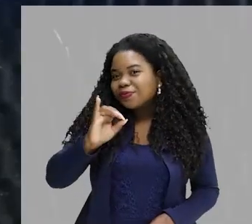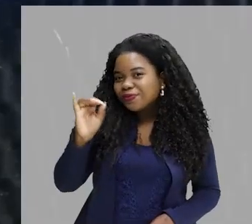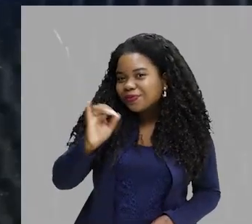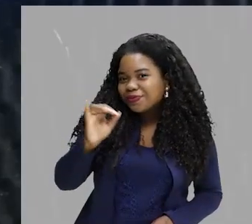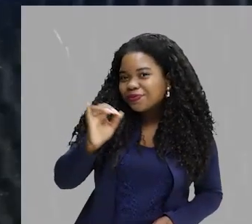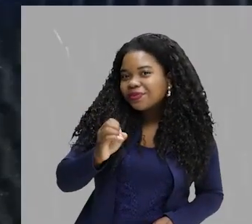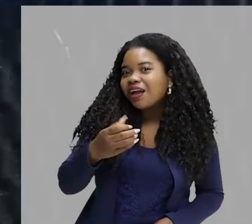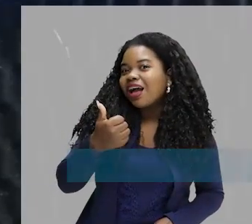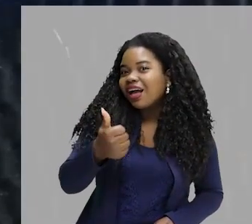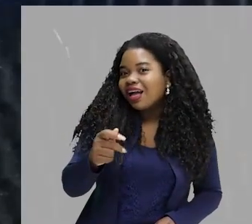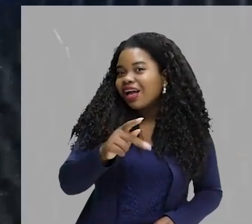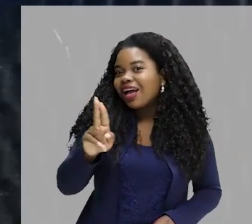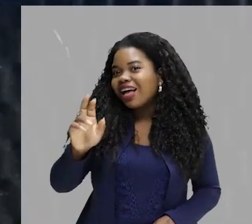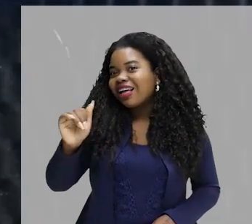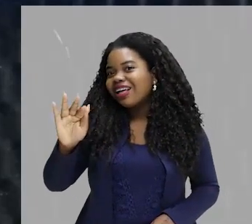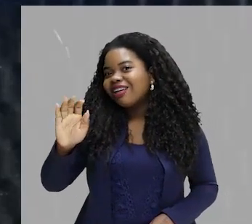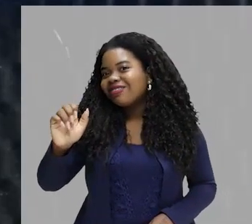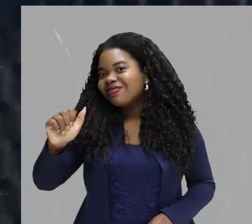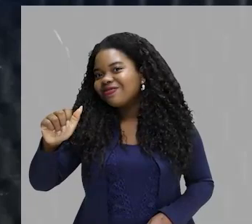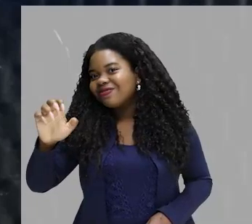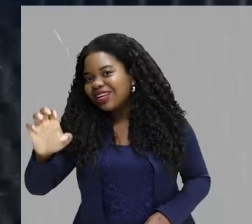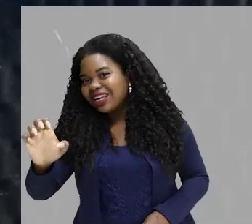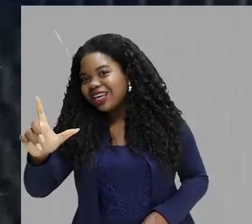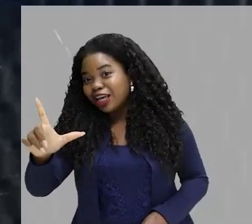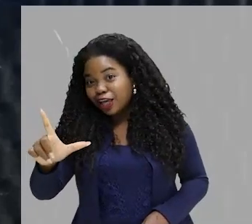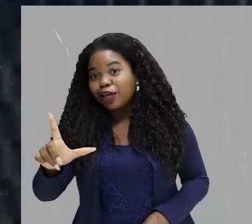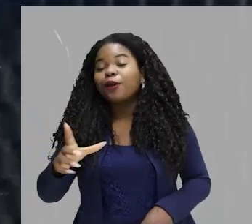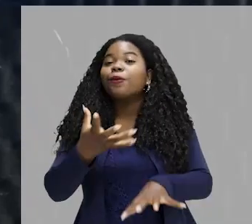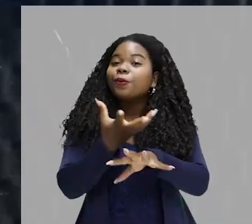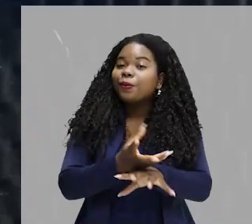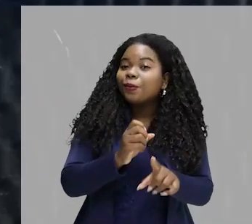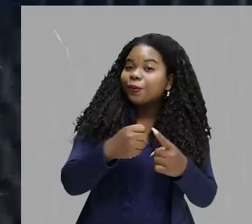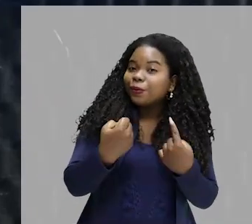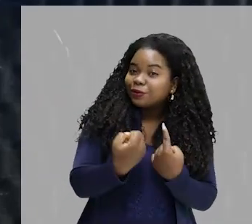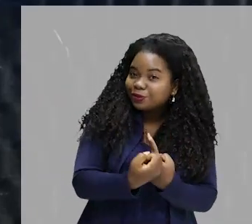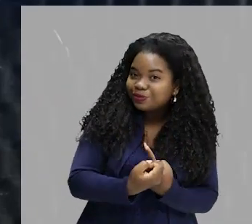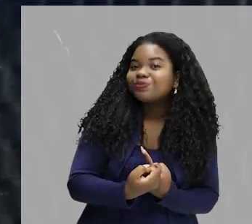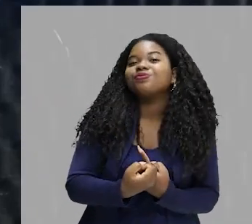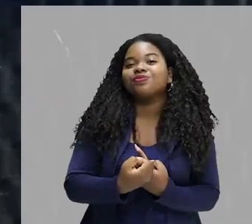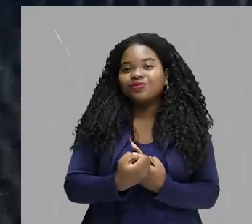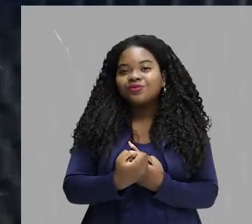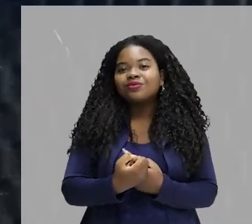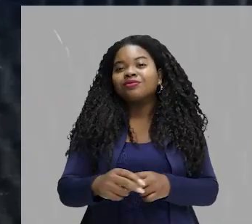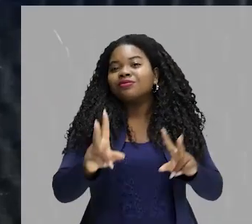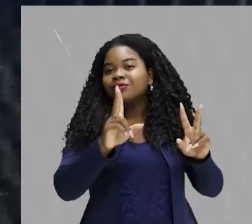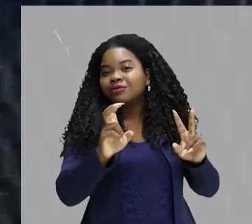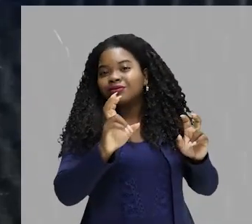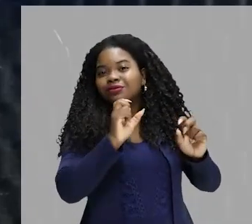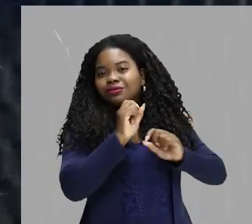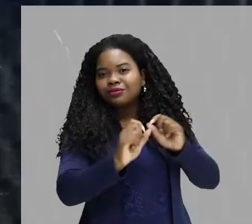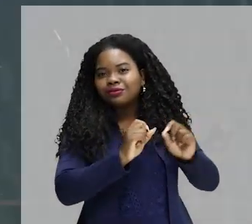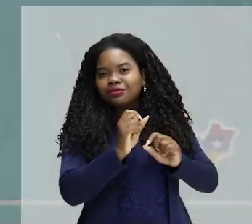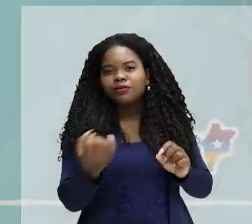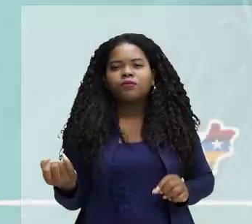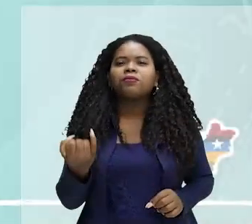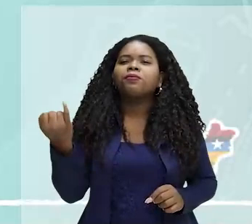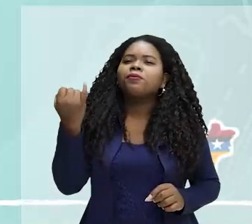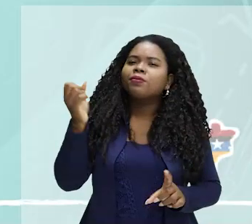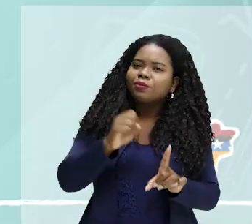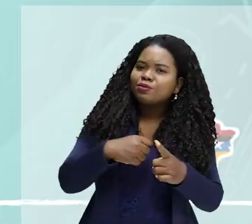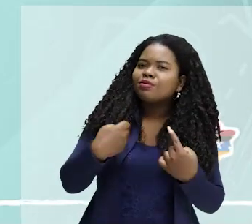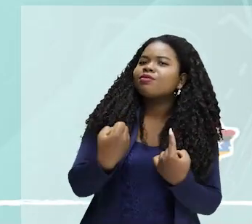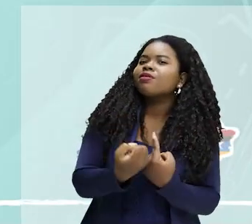Fala galera, tudo bem? Professor Rafael Carlos de Sociologia aqui mais uma vez com vocês para a gente tratar sobre um assunto muito importante